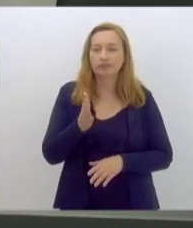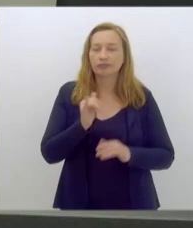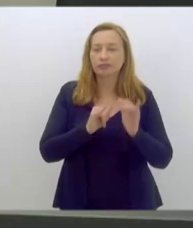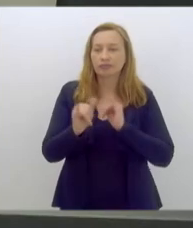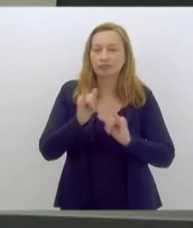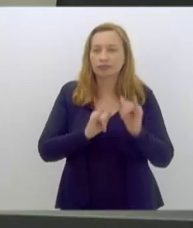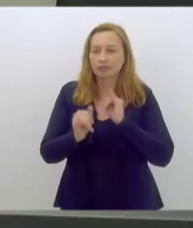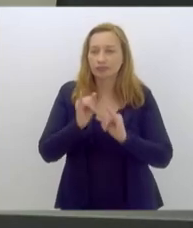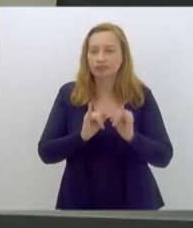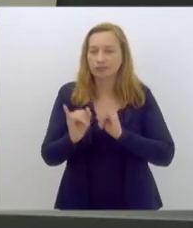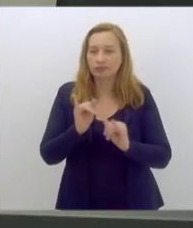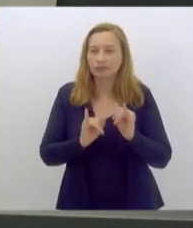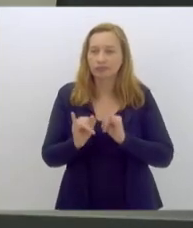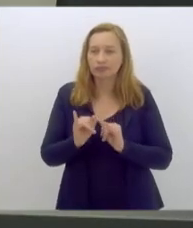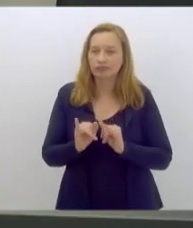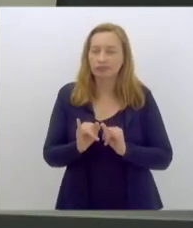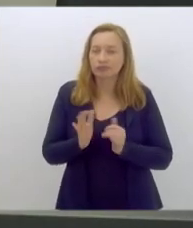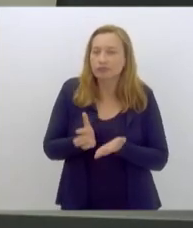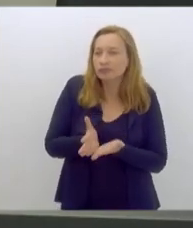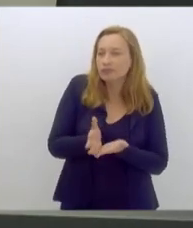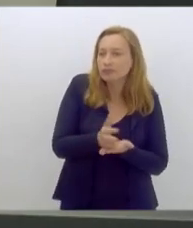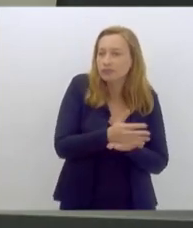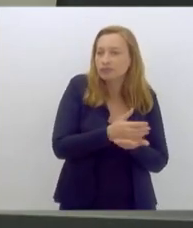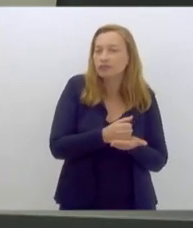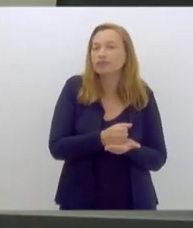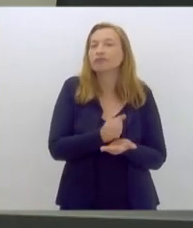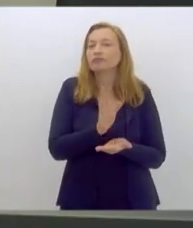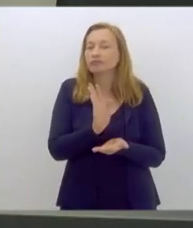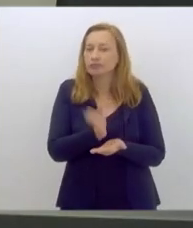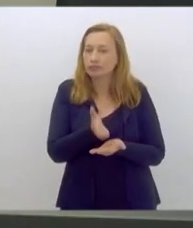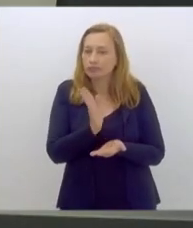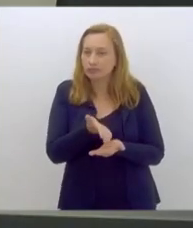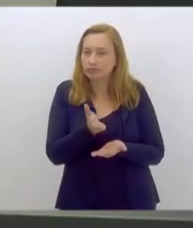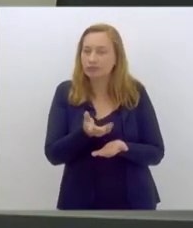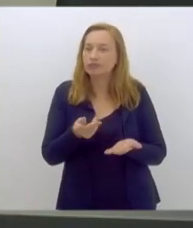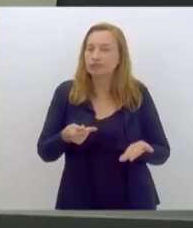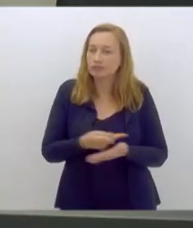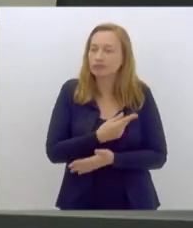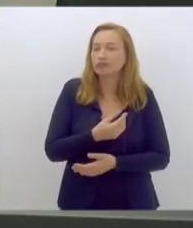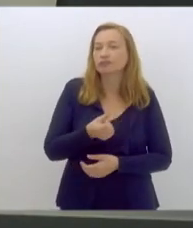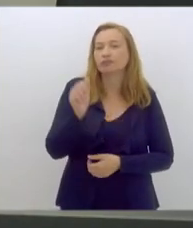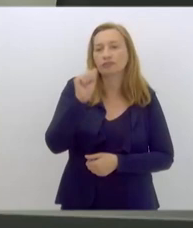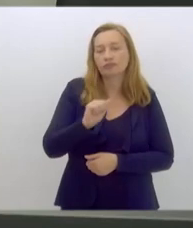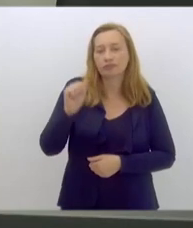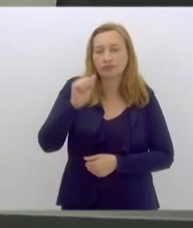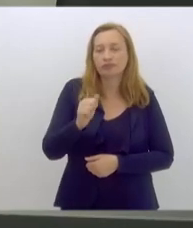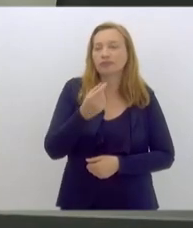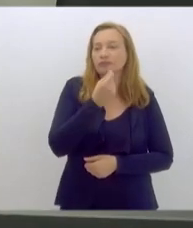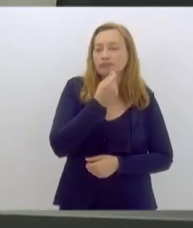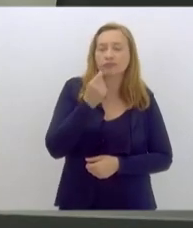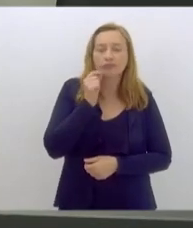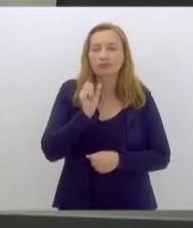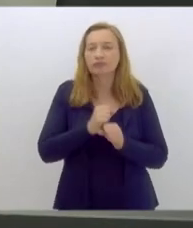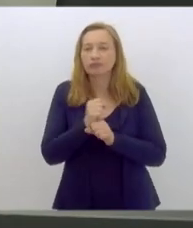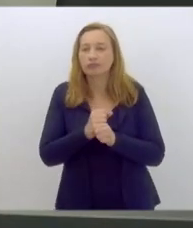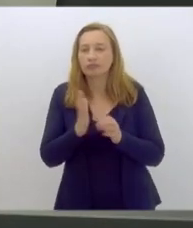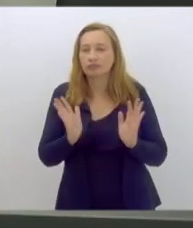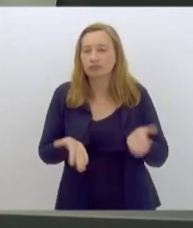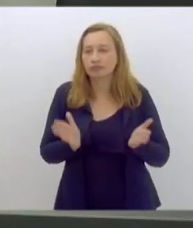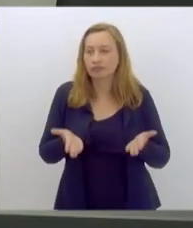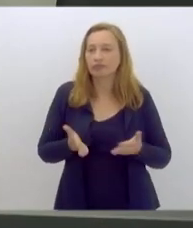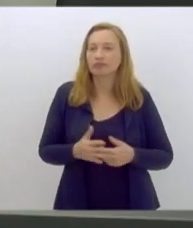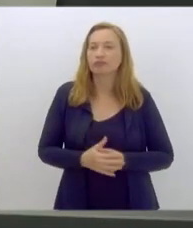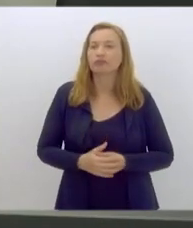de arrecadação já ocorrida em agosto em setembro desse ano a gente